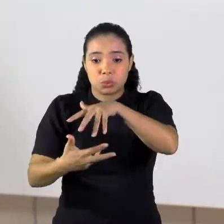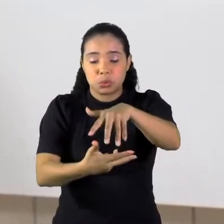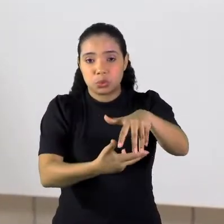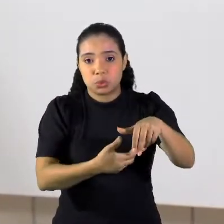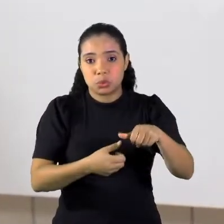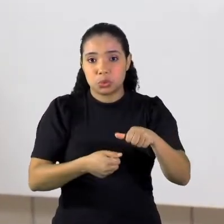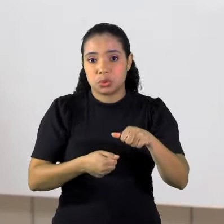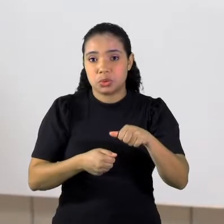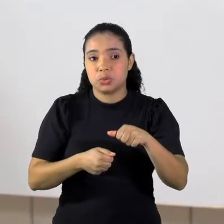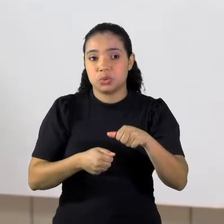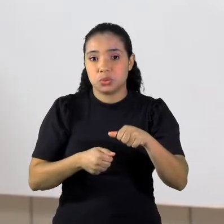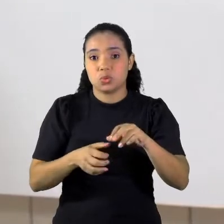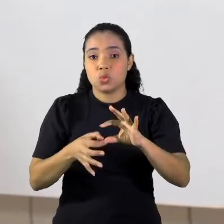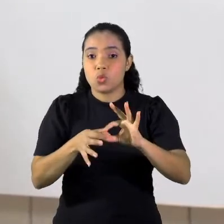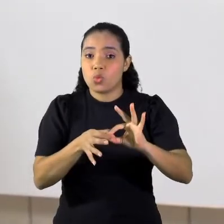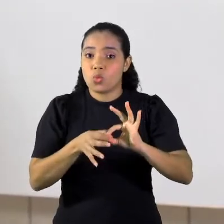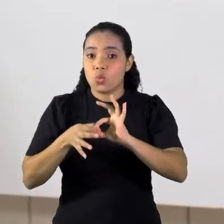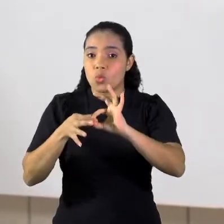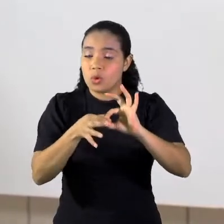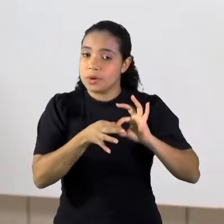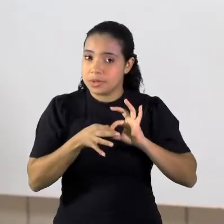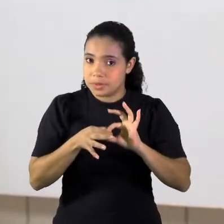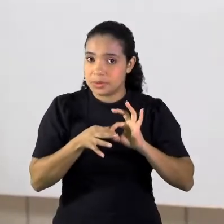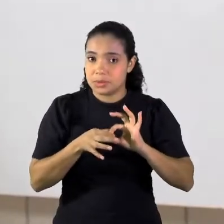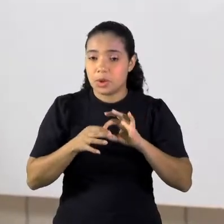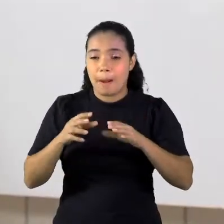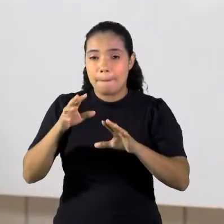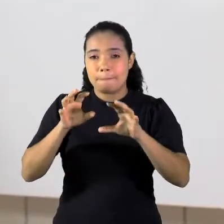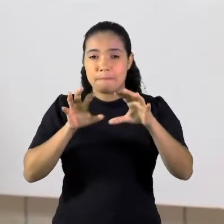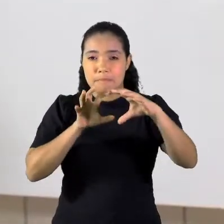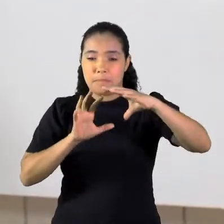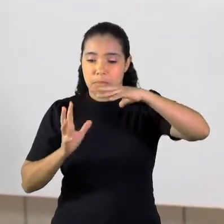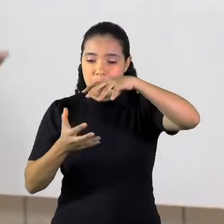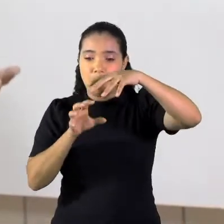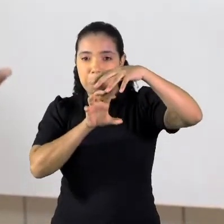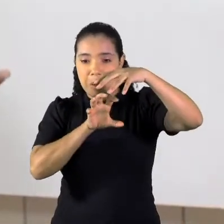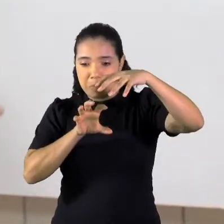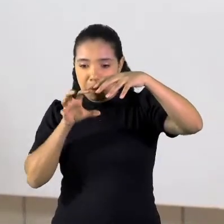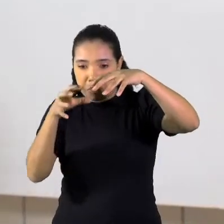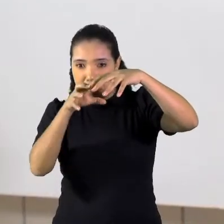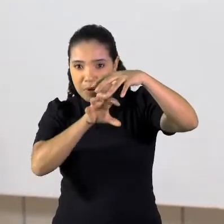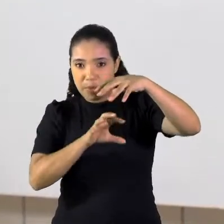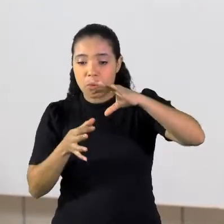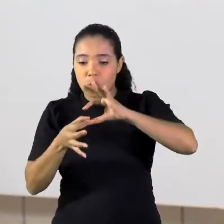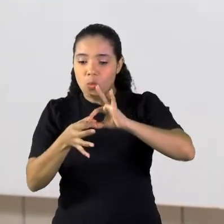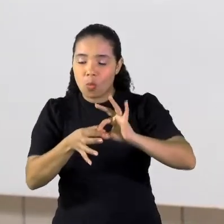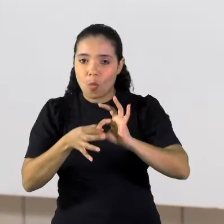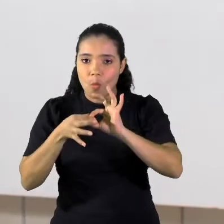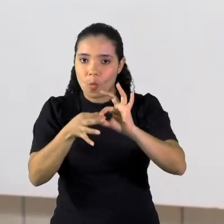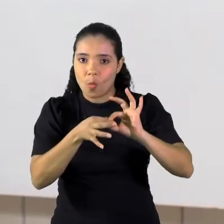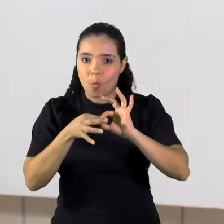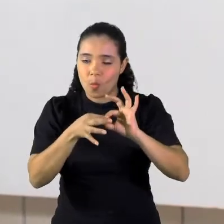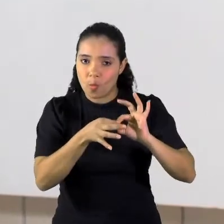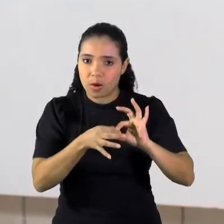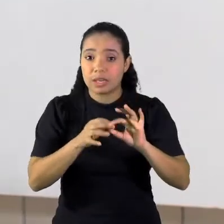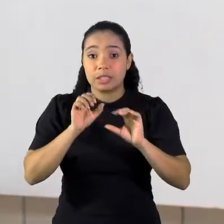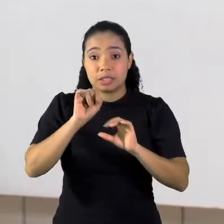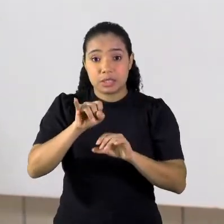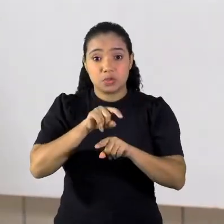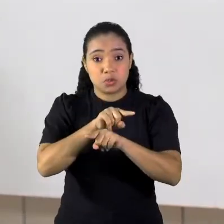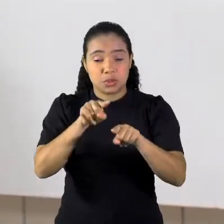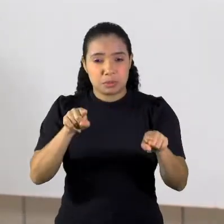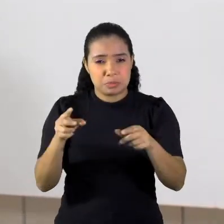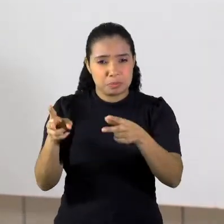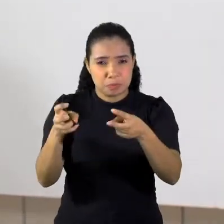Unidas. Se você tem acompanhado um pouquinho as mídias sociais, se você tem ouvido um pouquinho a